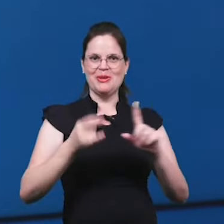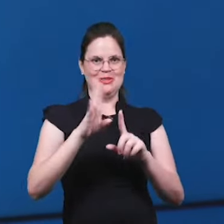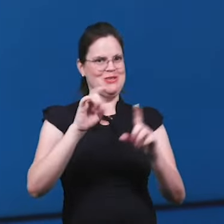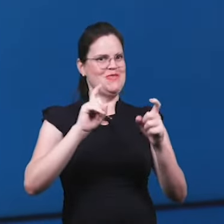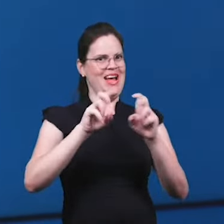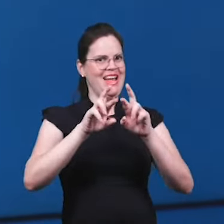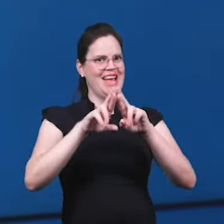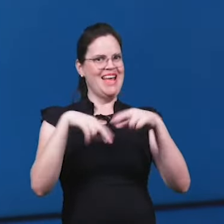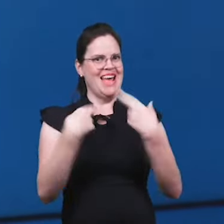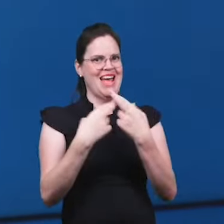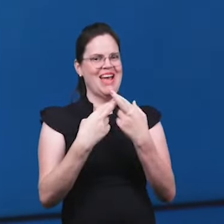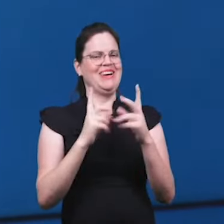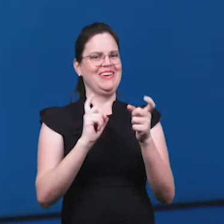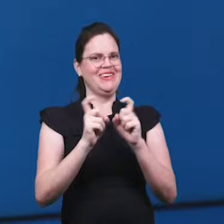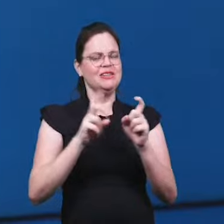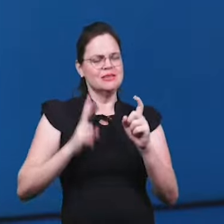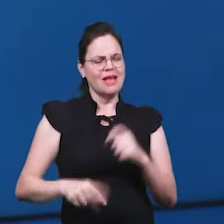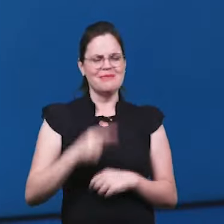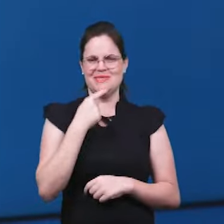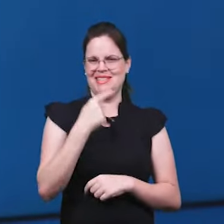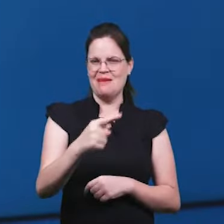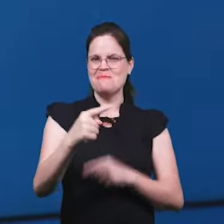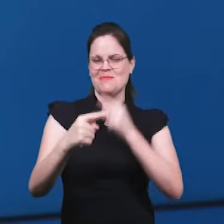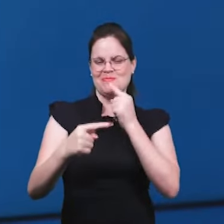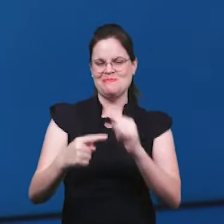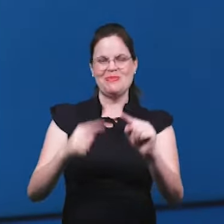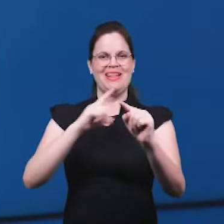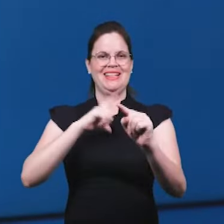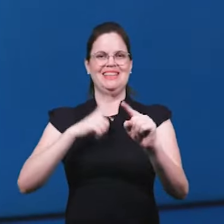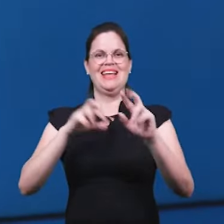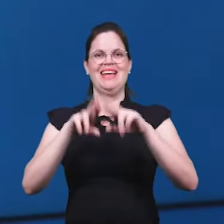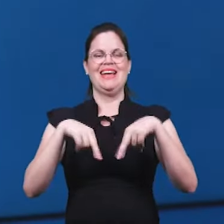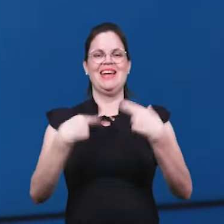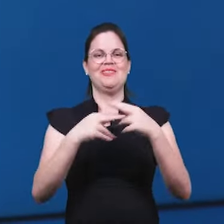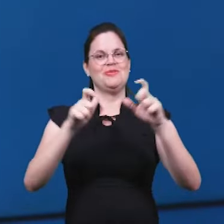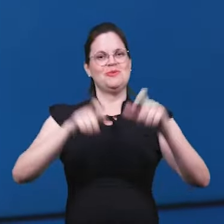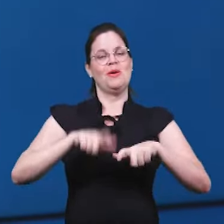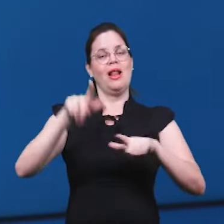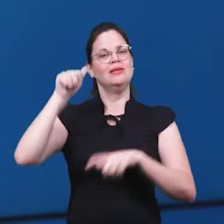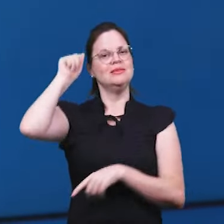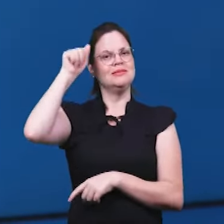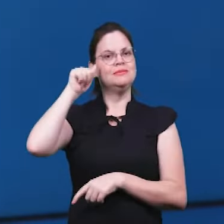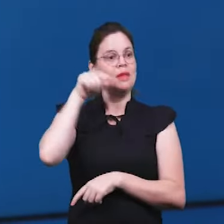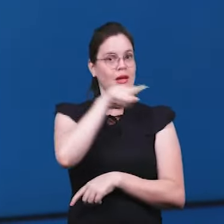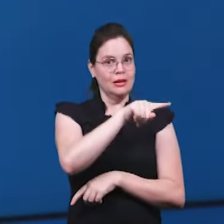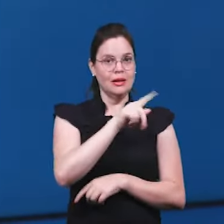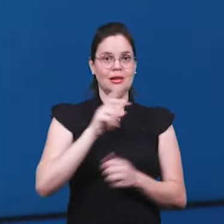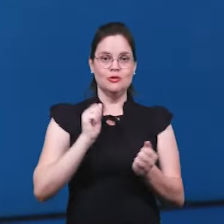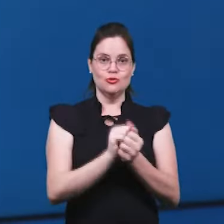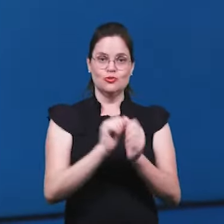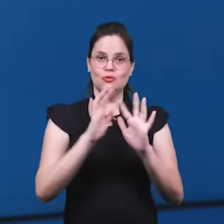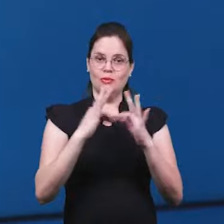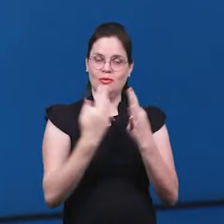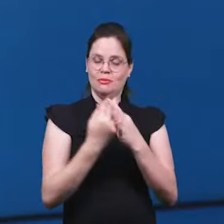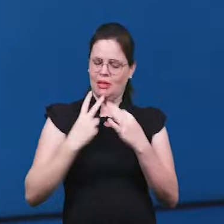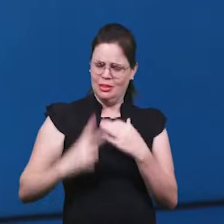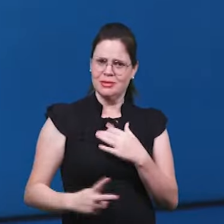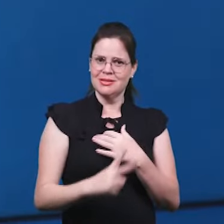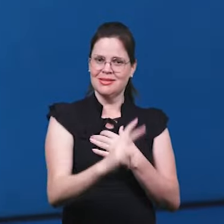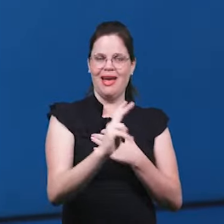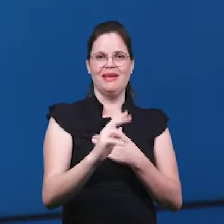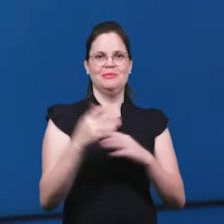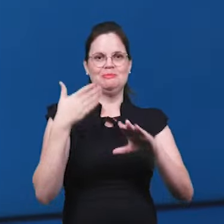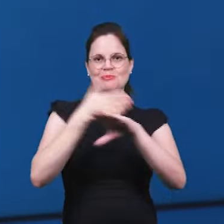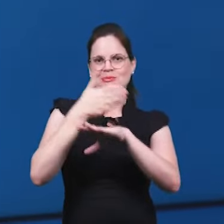na nossa reunião constantemente. Toda semana temos uma reunião com nossos irmãos em Samarcã. E a Sofia, com sua família,